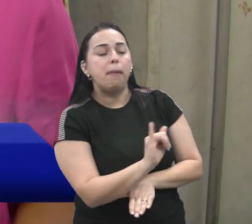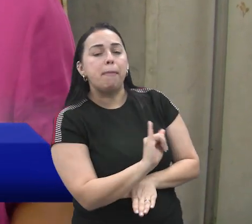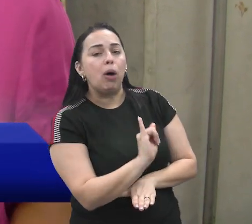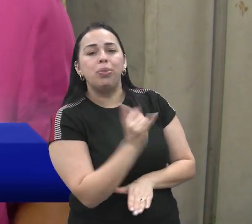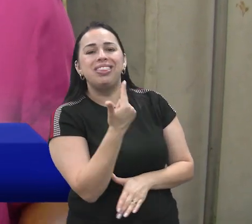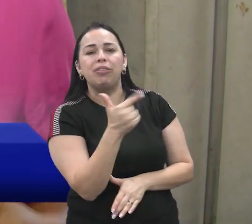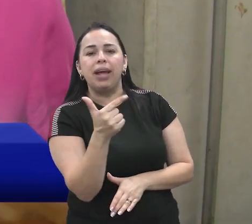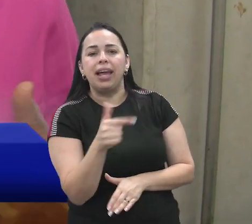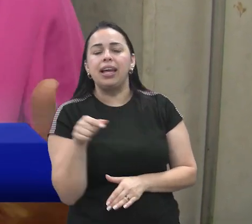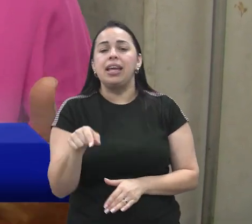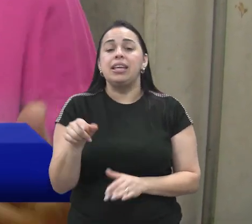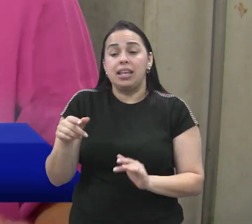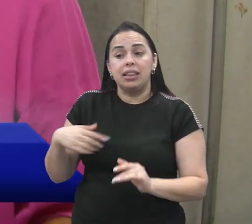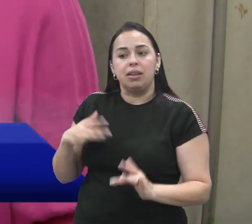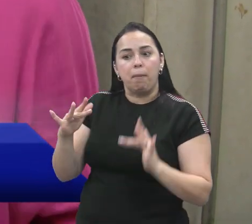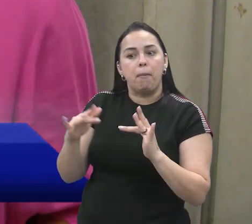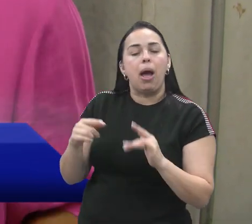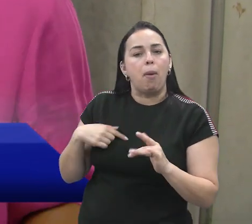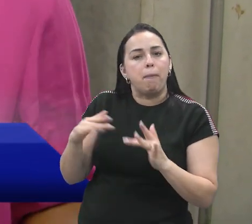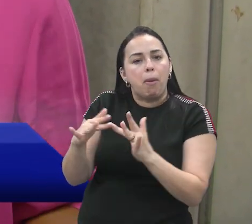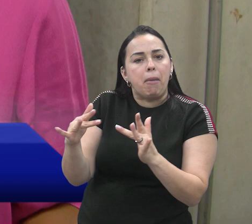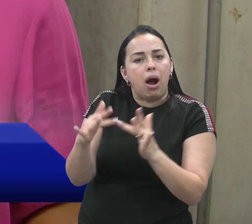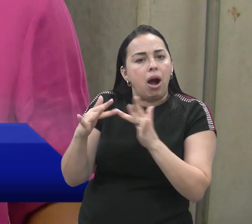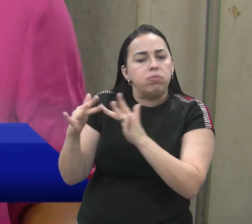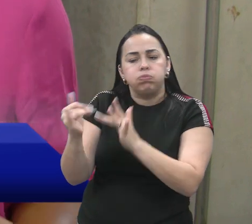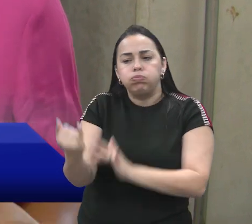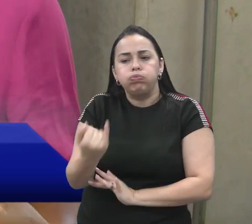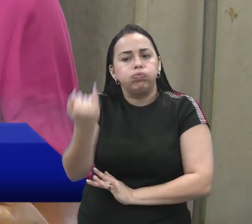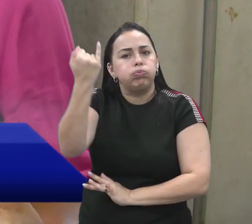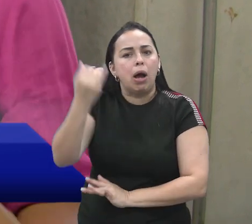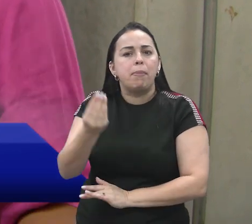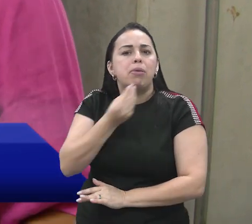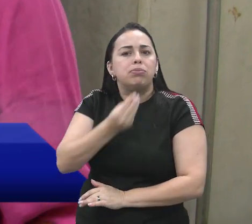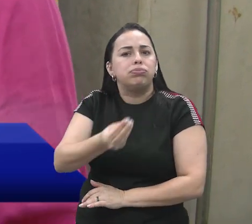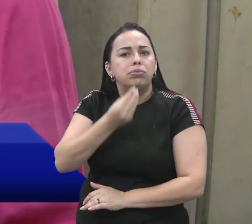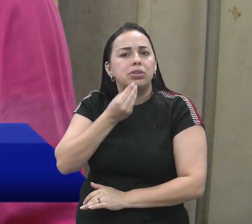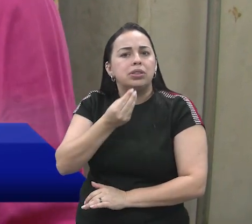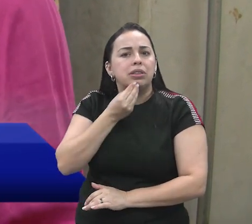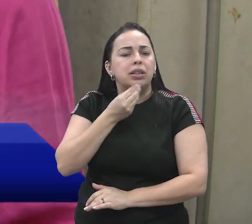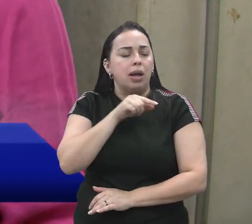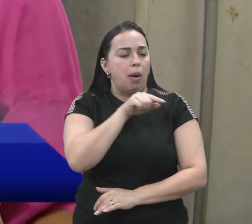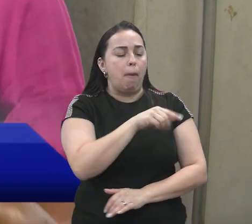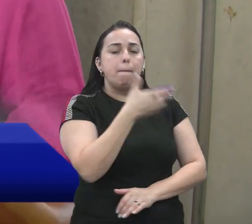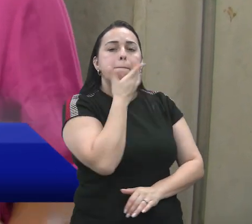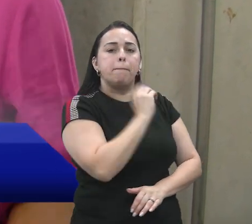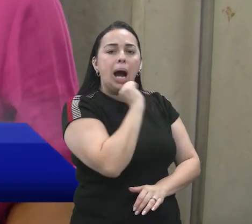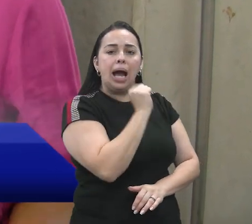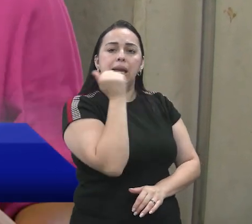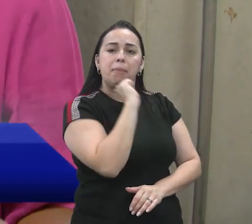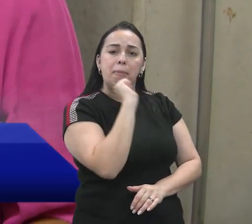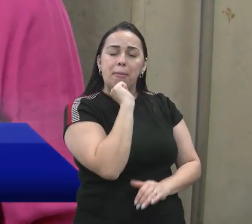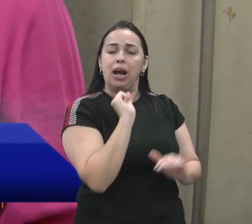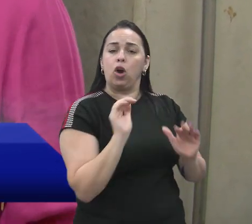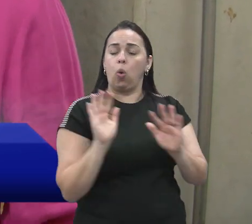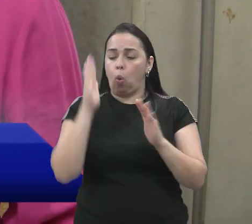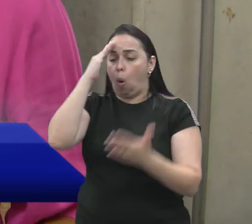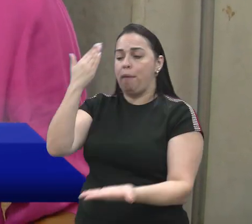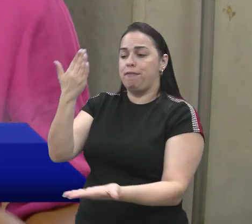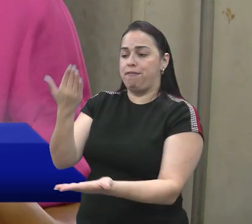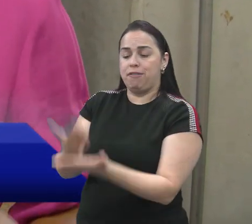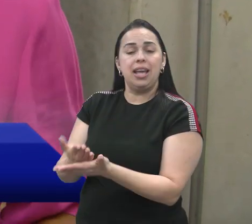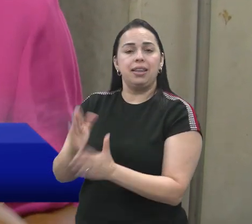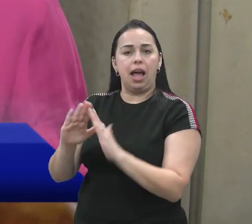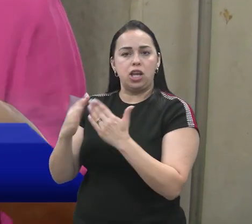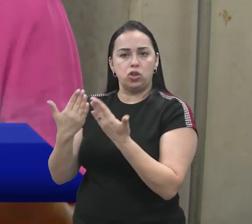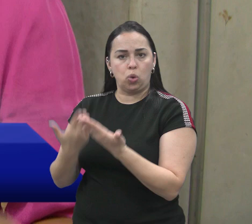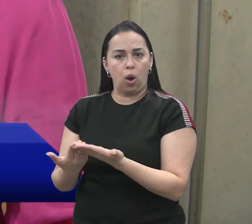têm irmãos em casa, então esse momento de interação. Então acho que assim, é um momento para o pai confiar na escola, a partir